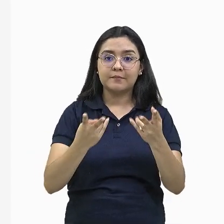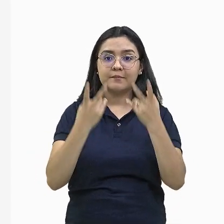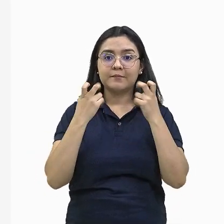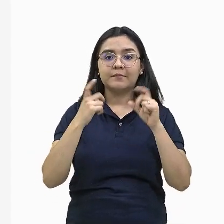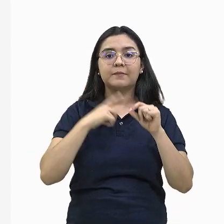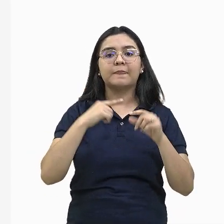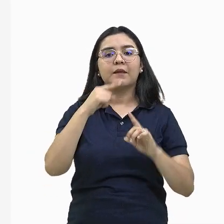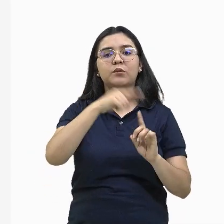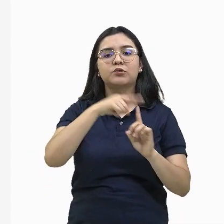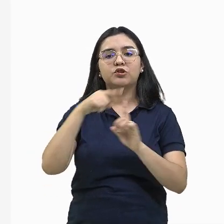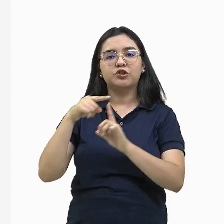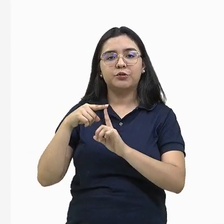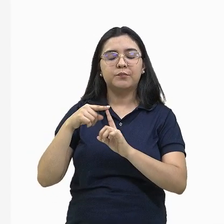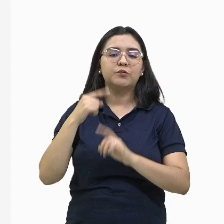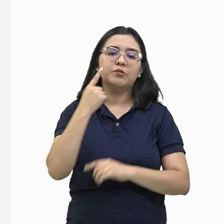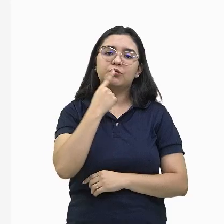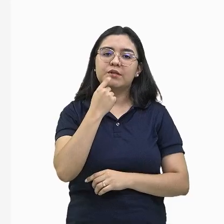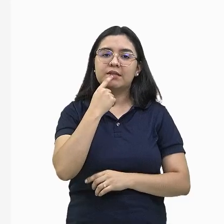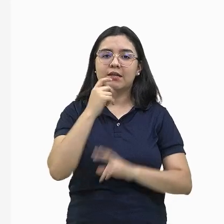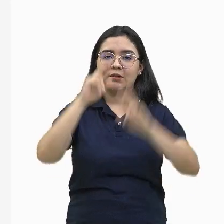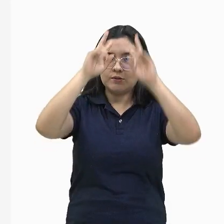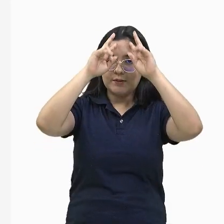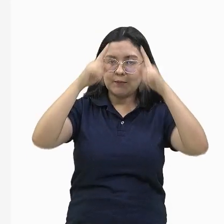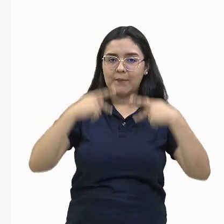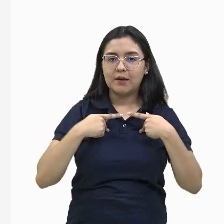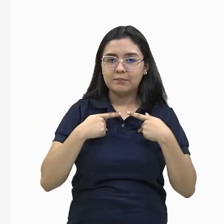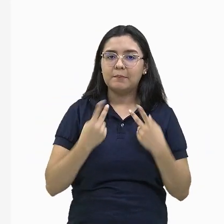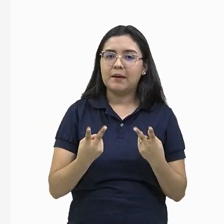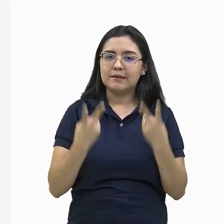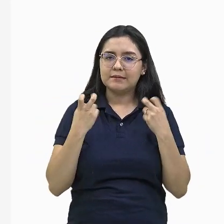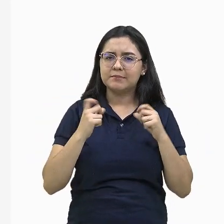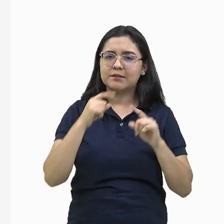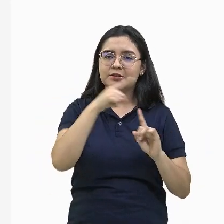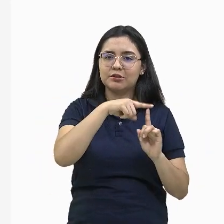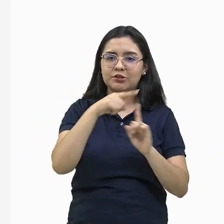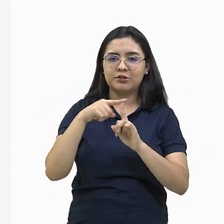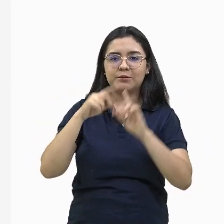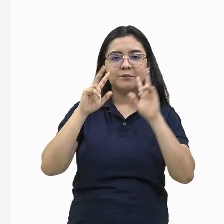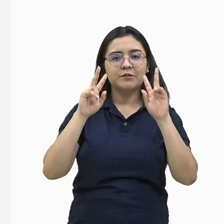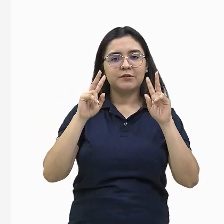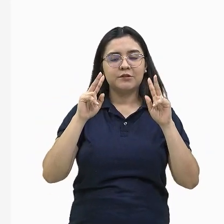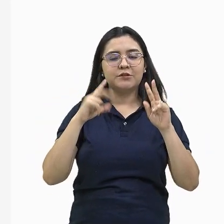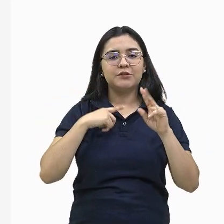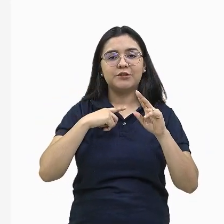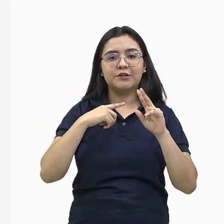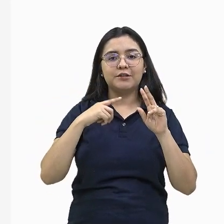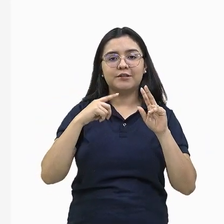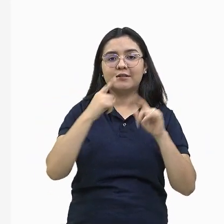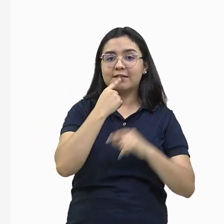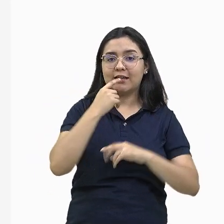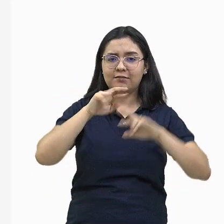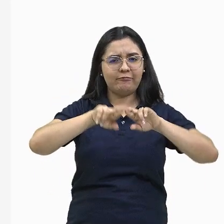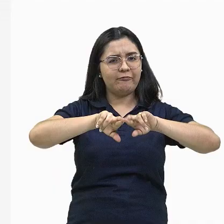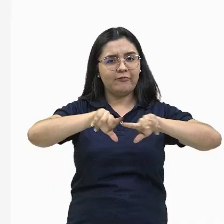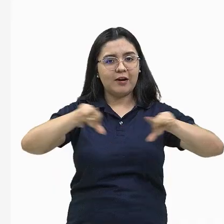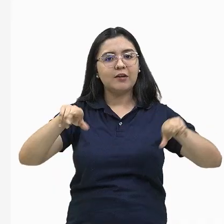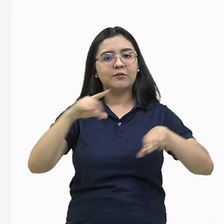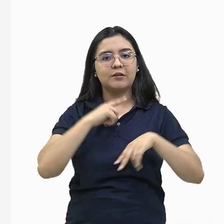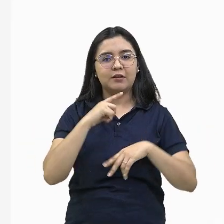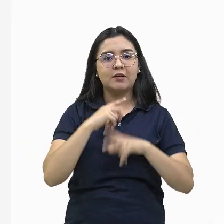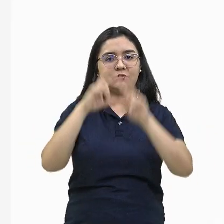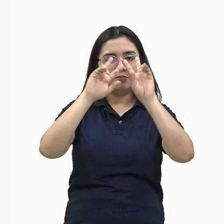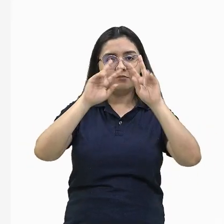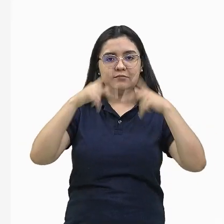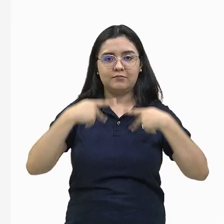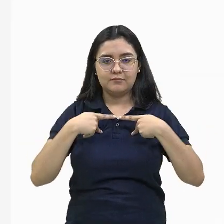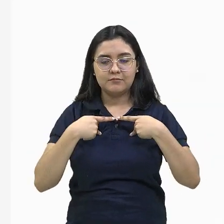são os tipos sanguíneos humanos. Então, percebe que esses tipos sanguíneos aí compõem a diversidade de sangue que existem na